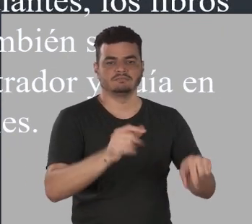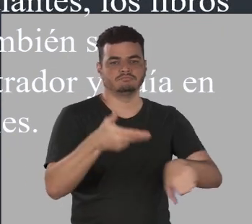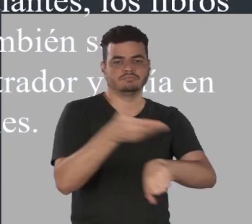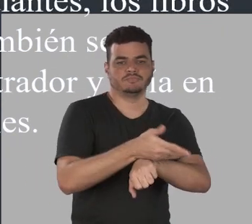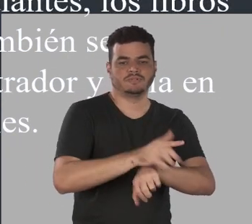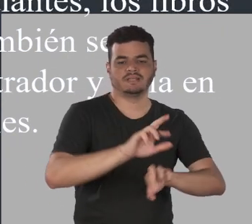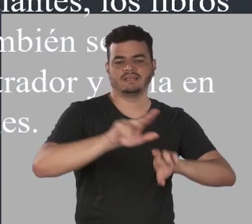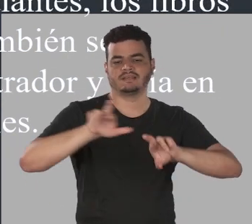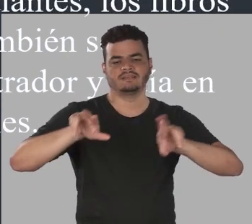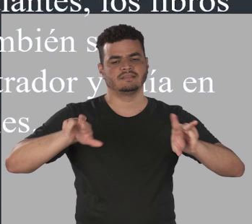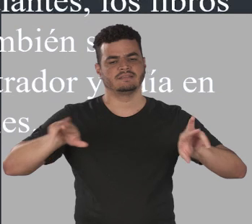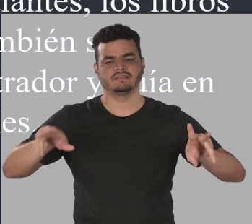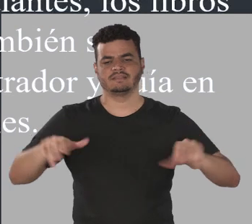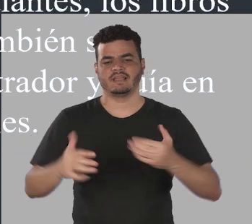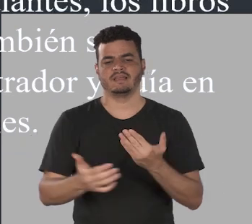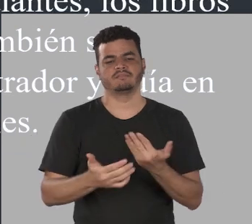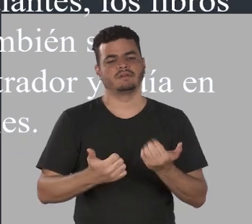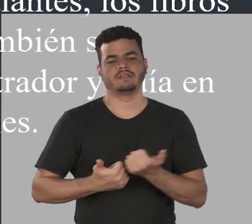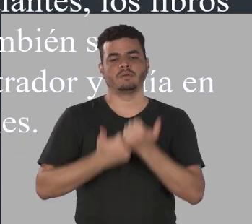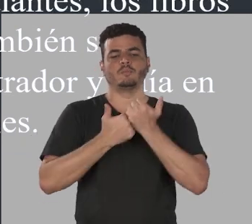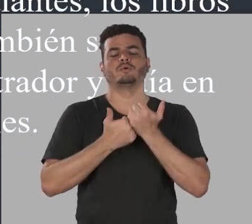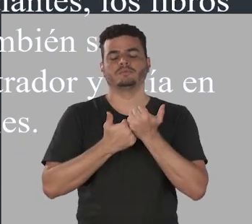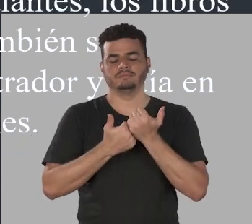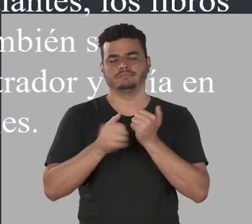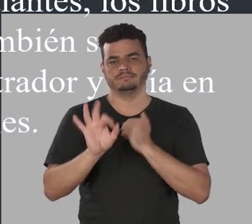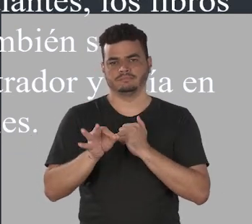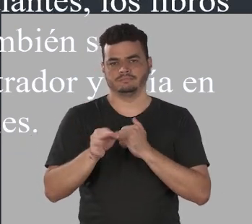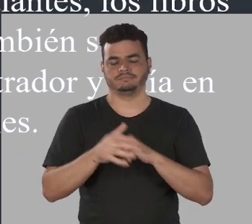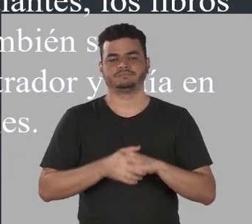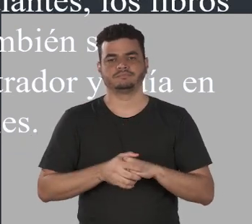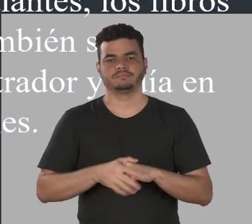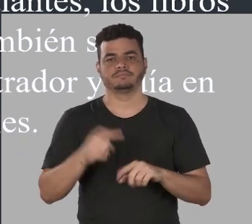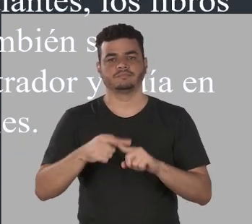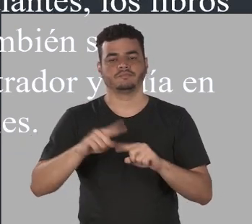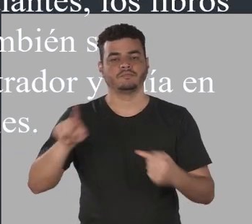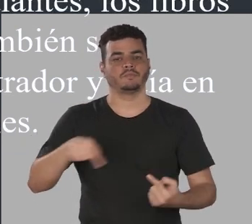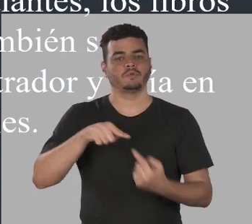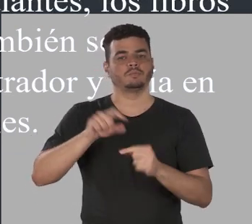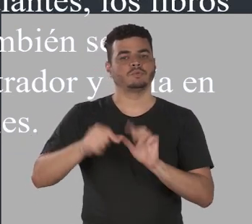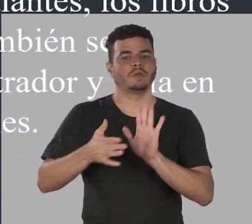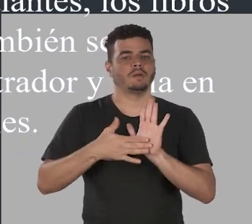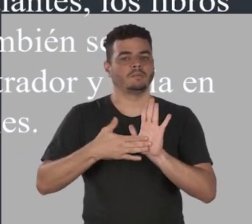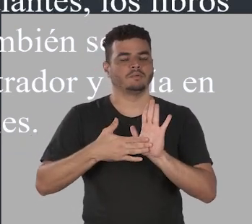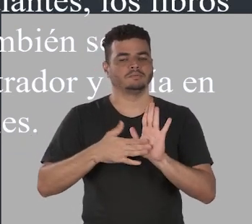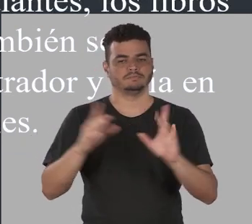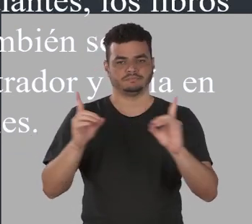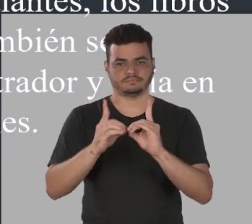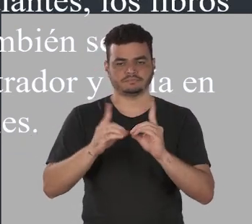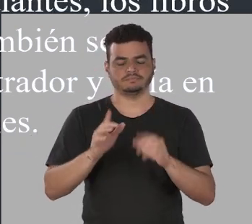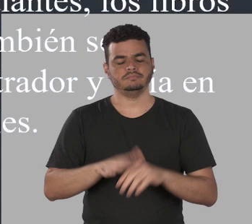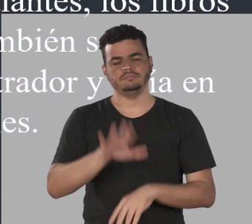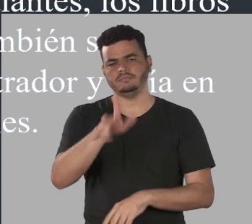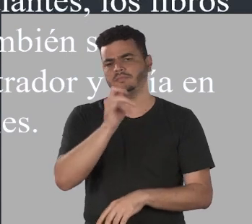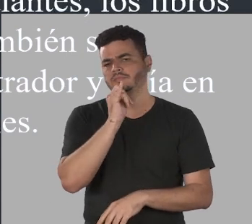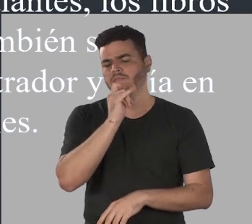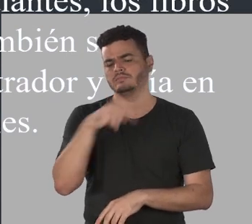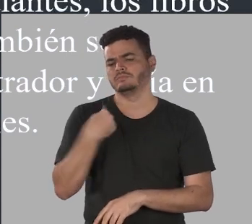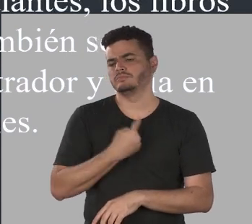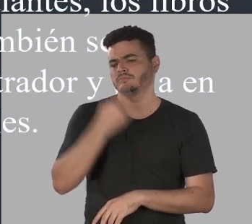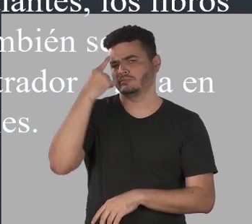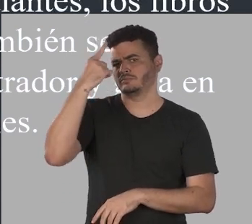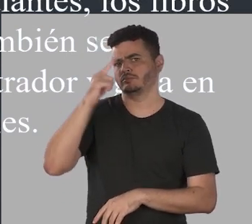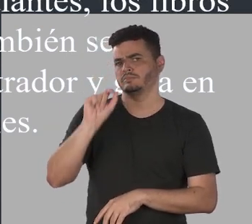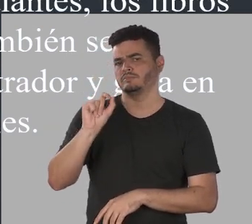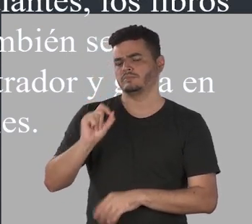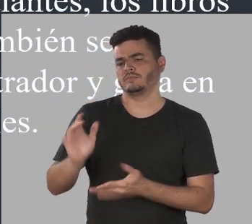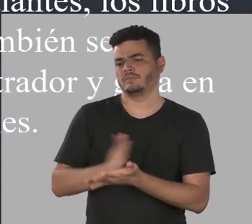permitem a diversificação dos materiais usados para propostas didáticas. Pensemos, por exemplo, as novas